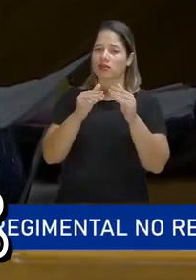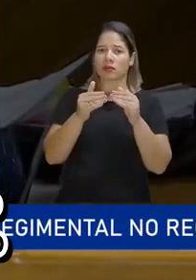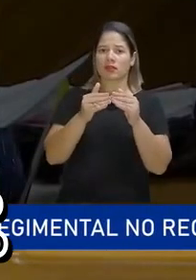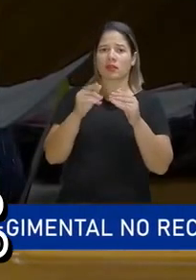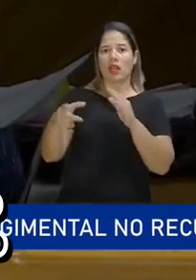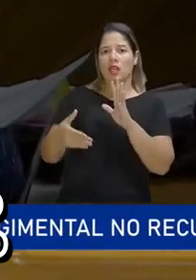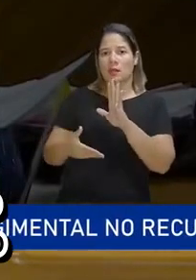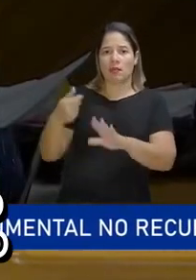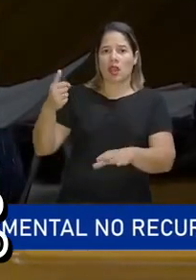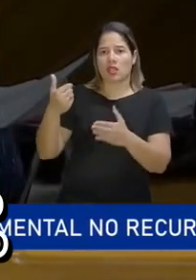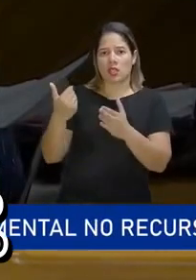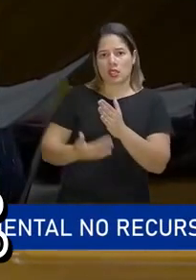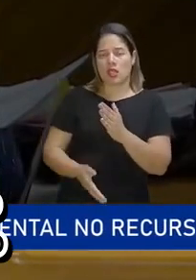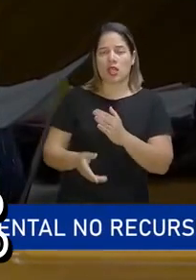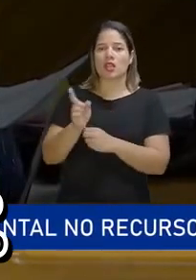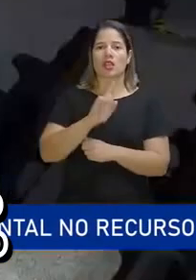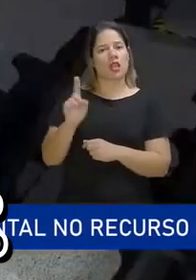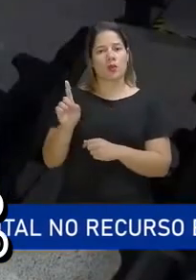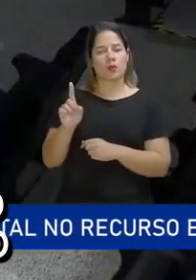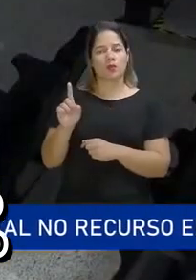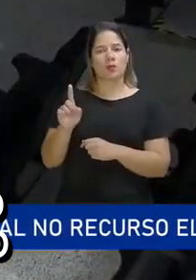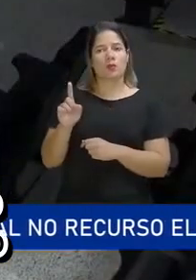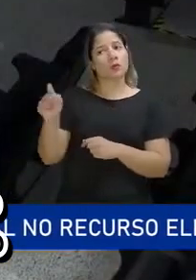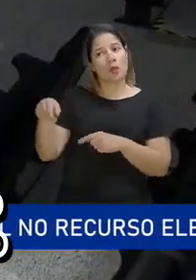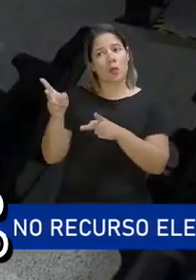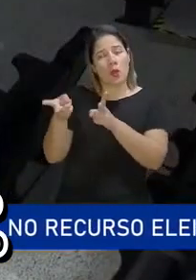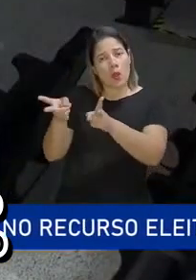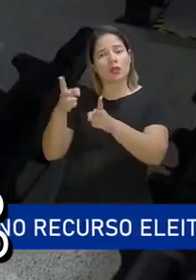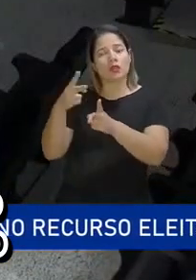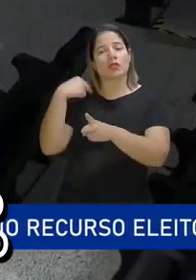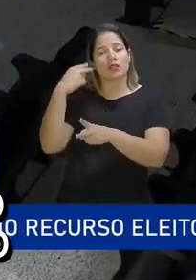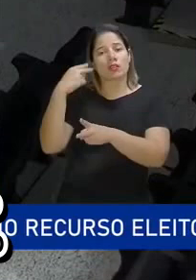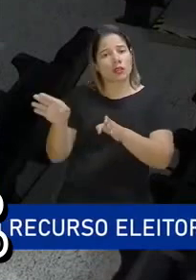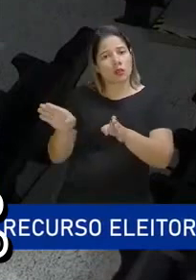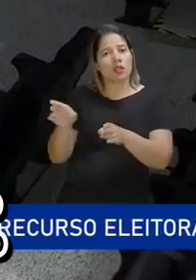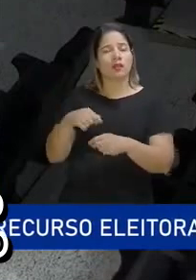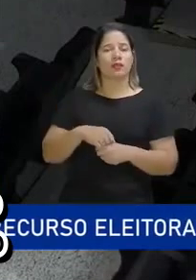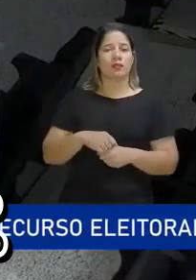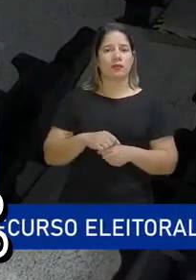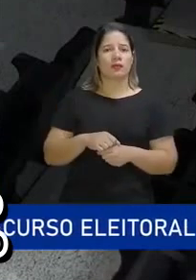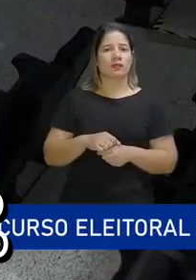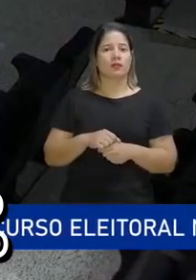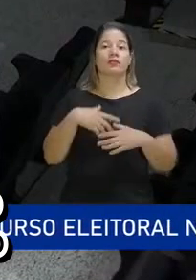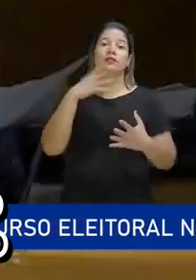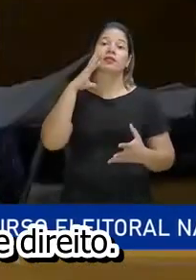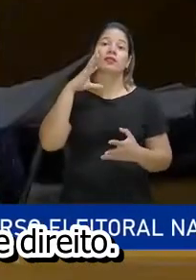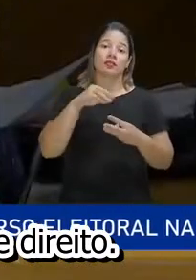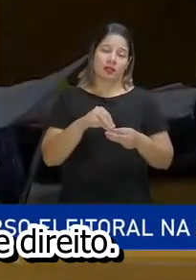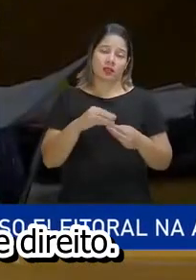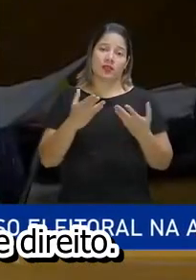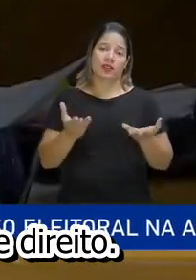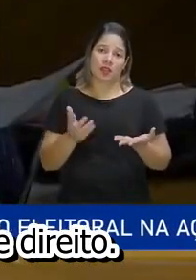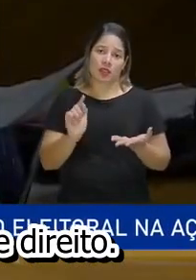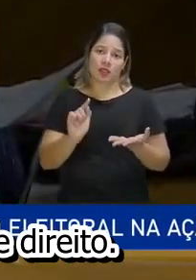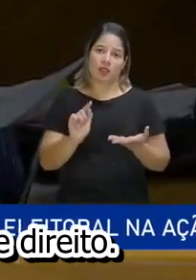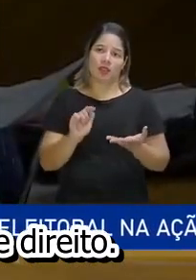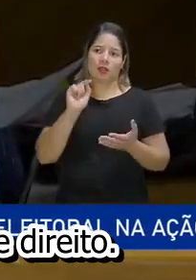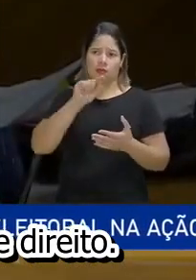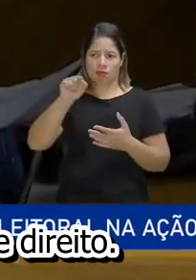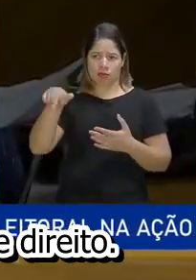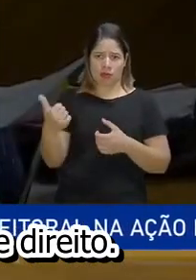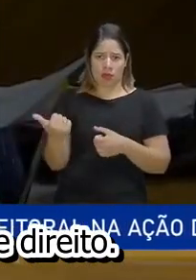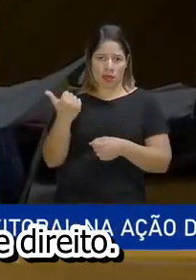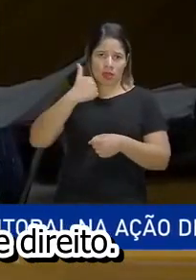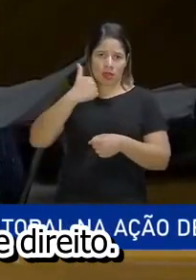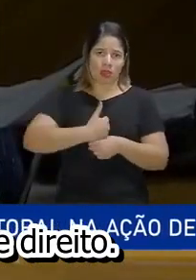o mandato, como consectário lógico do comando constitucional, e com muito mais razão entendo que os suplentes